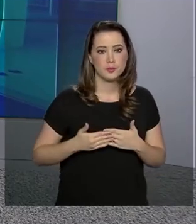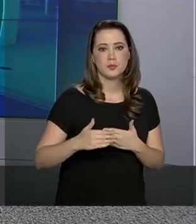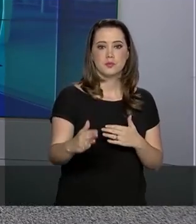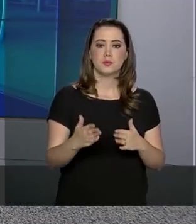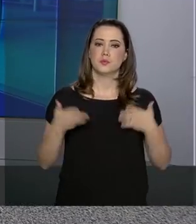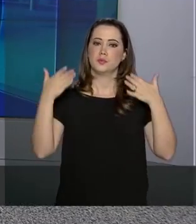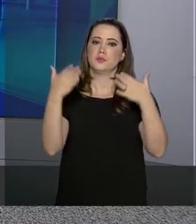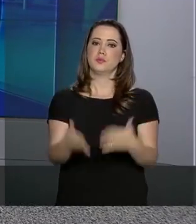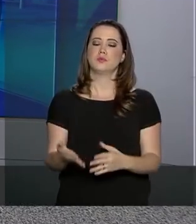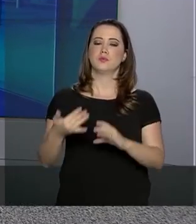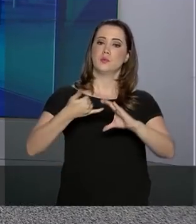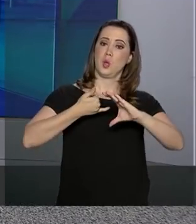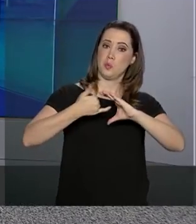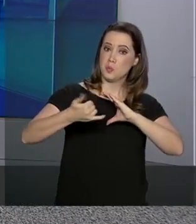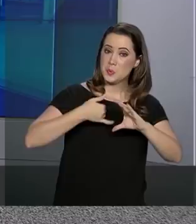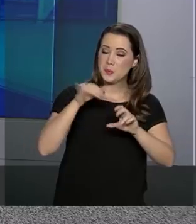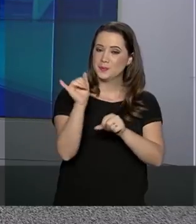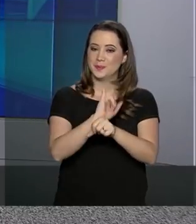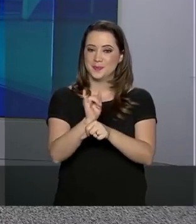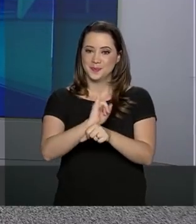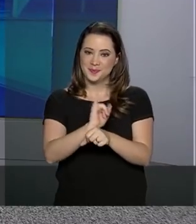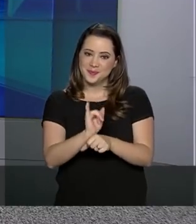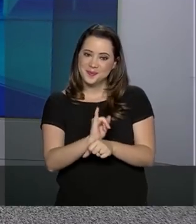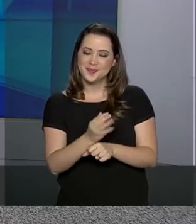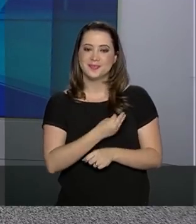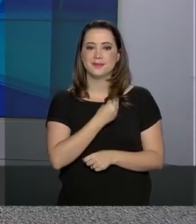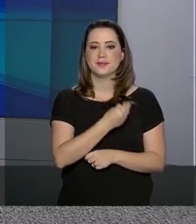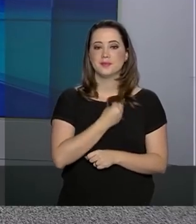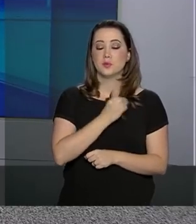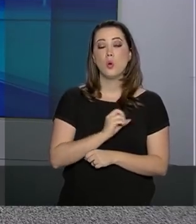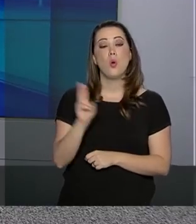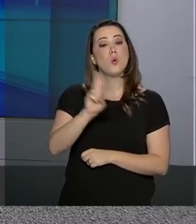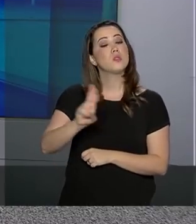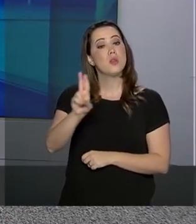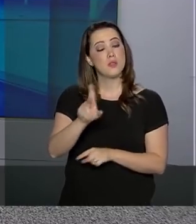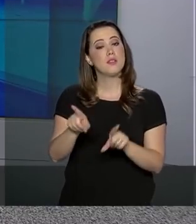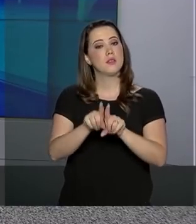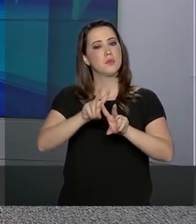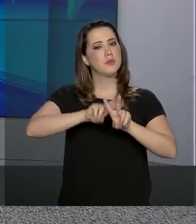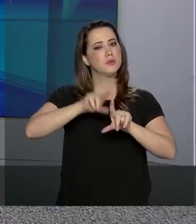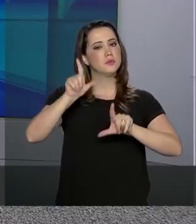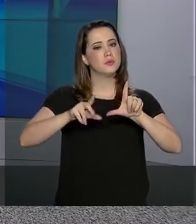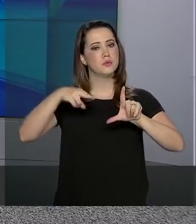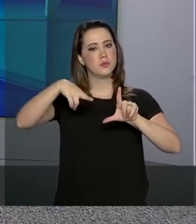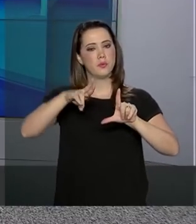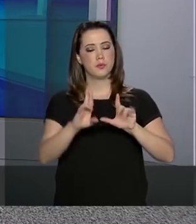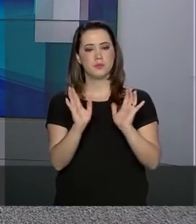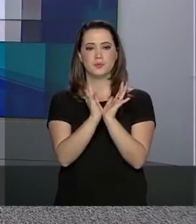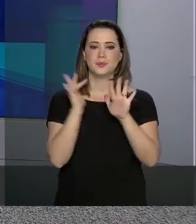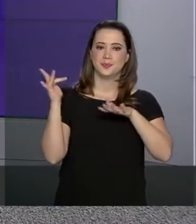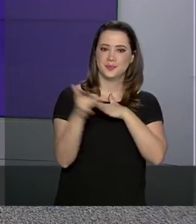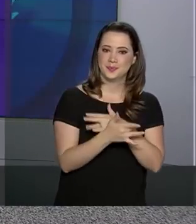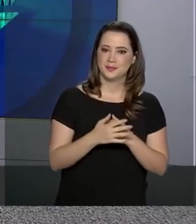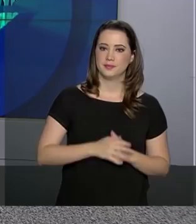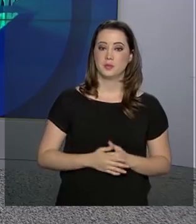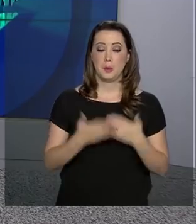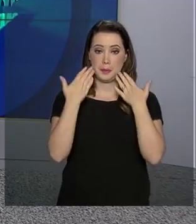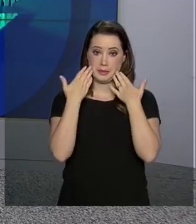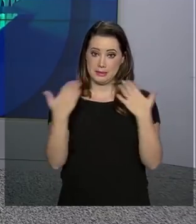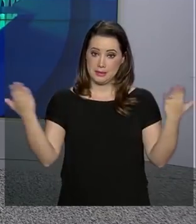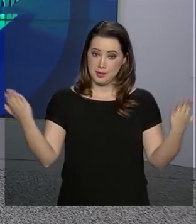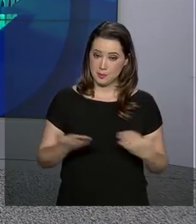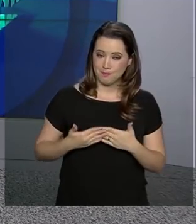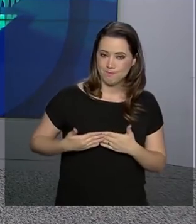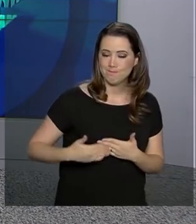para participar, basta acessar ao vivo do bate-papo no YouTube ou usar a hashtag TVNBR nas redes sociais. O